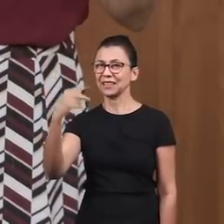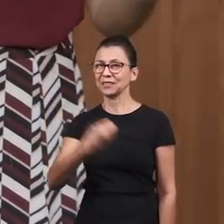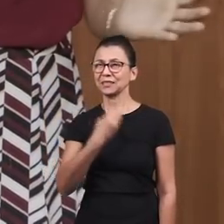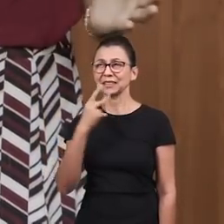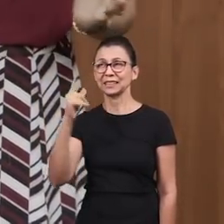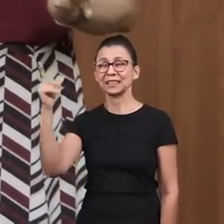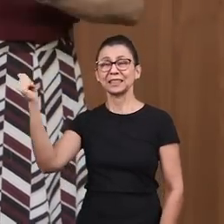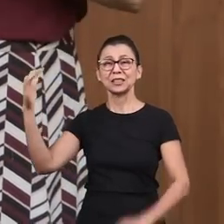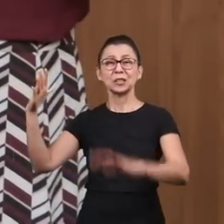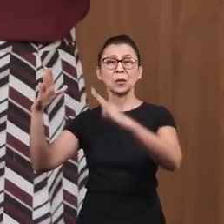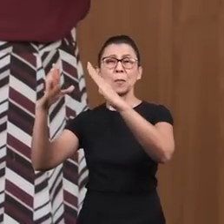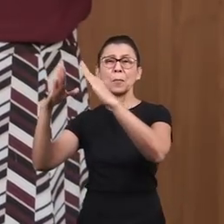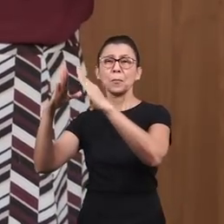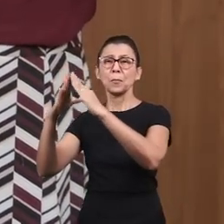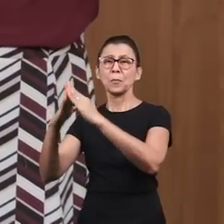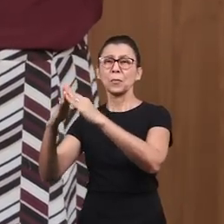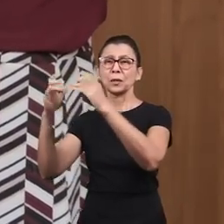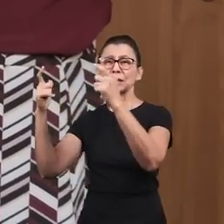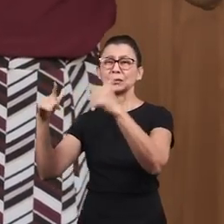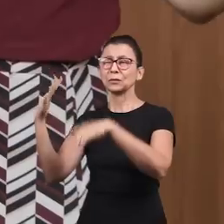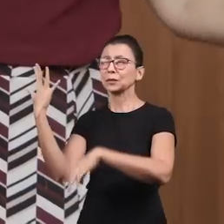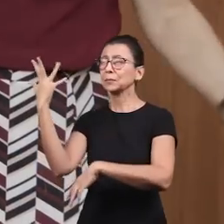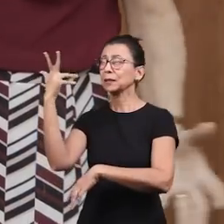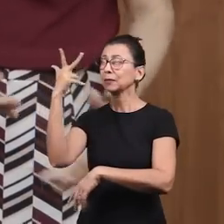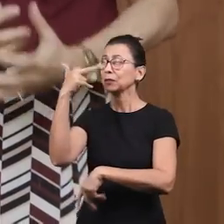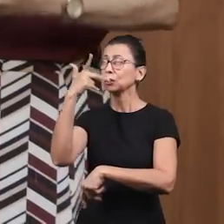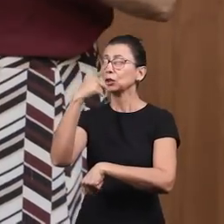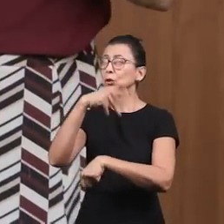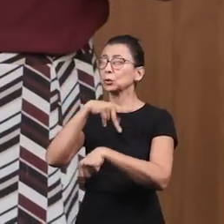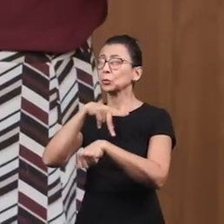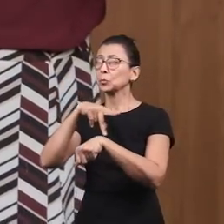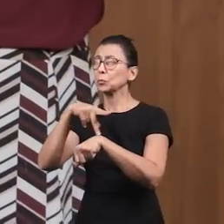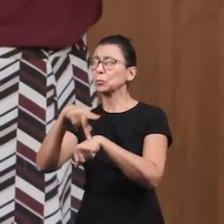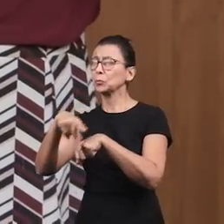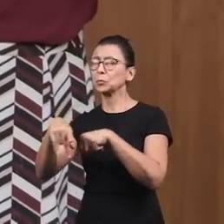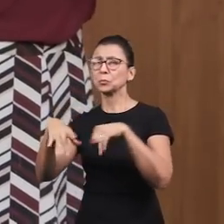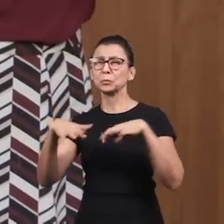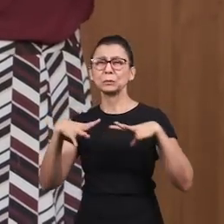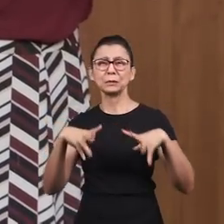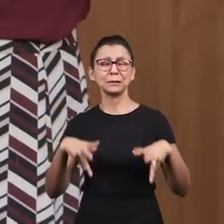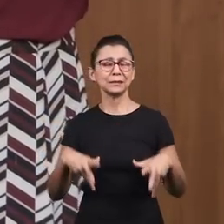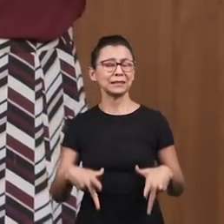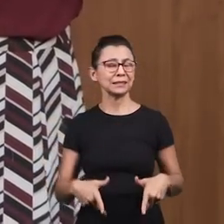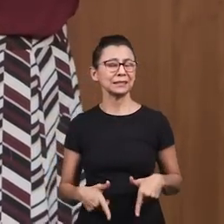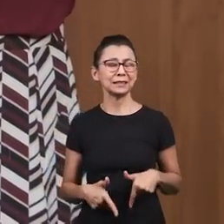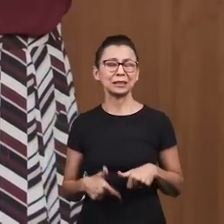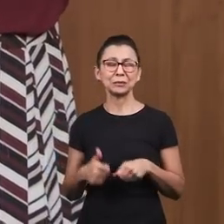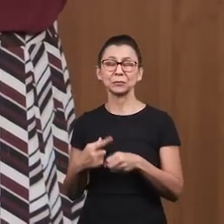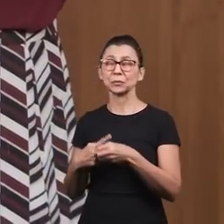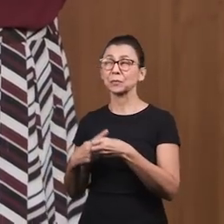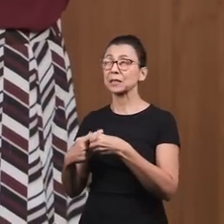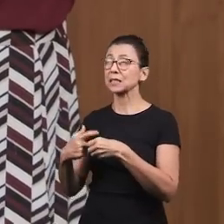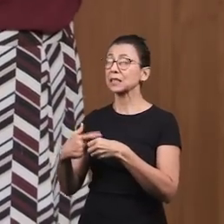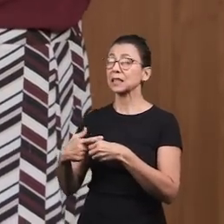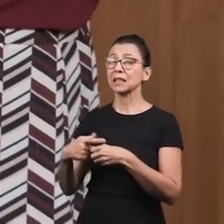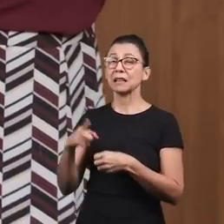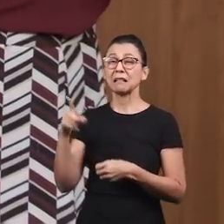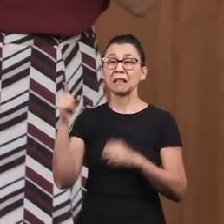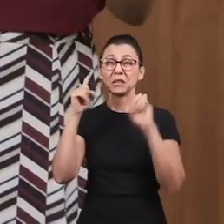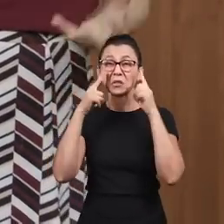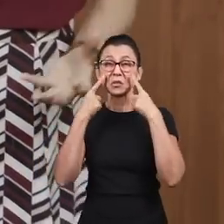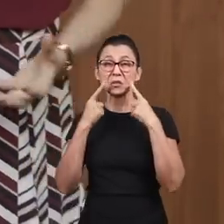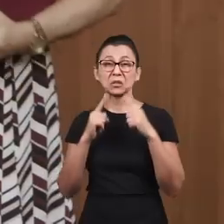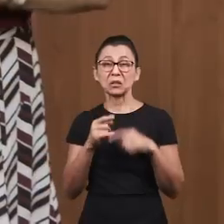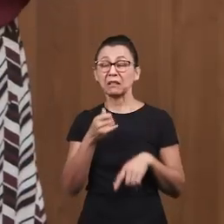num lugar maravilhoso, numa cidade santa, numa cidade em que não